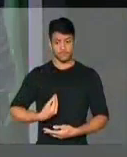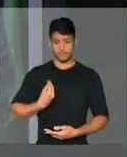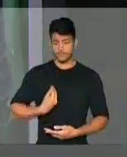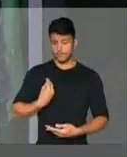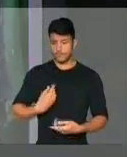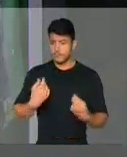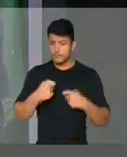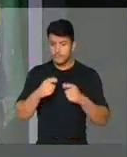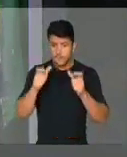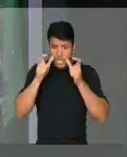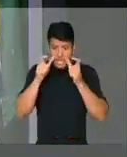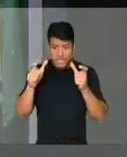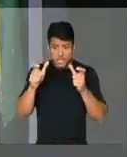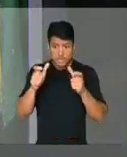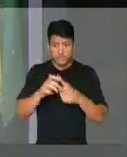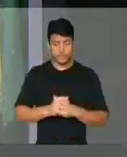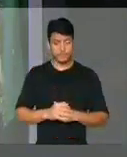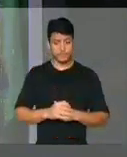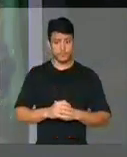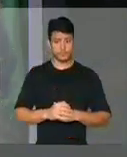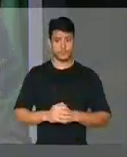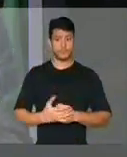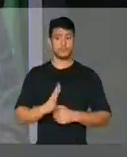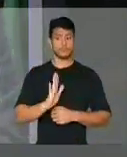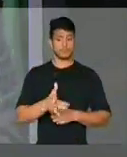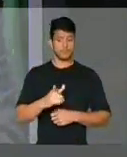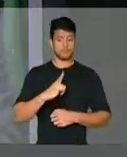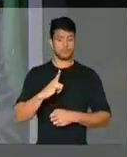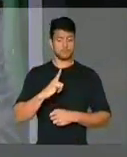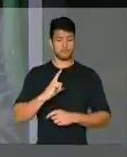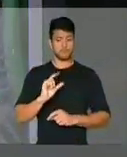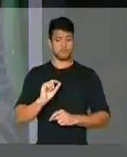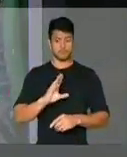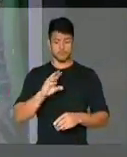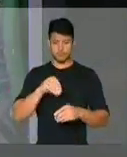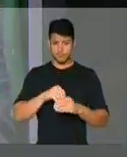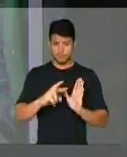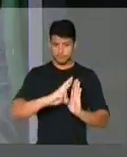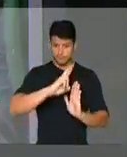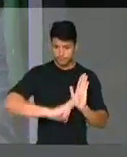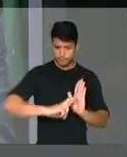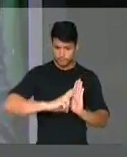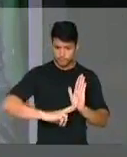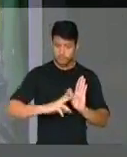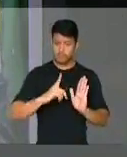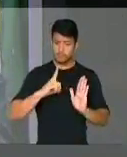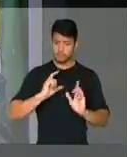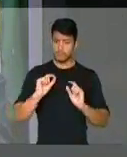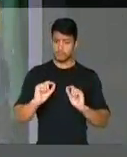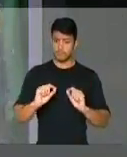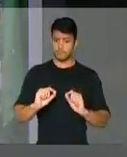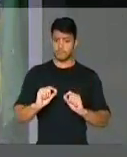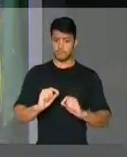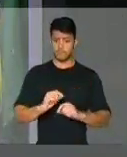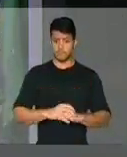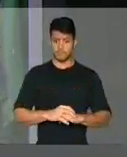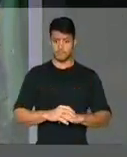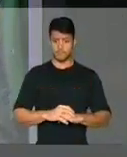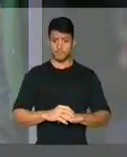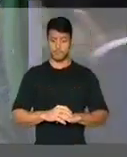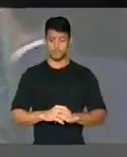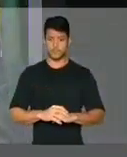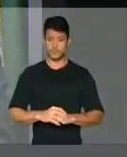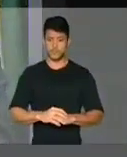fiquem atentos em relação a isso. Há aqui, inclusive, dentro do parecer do ministro relator, Luiz